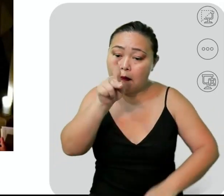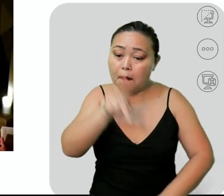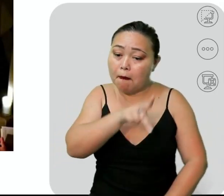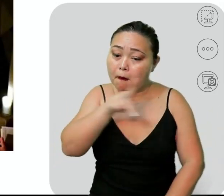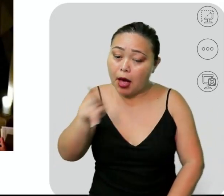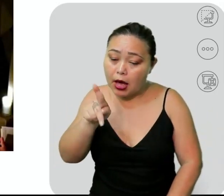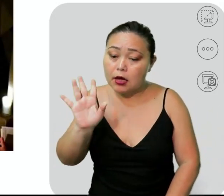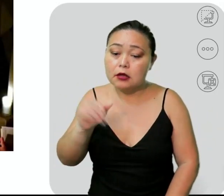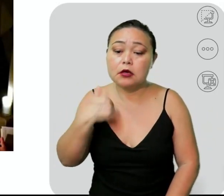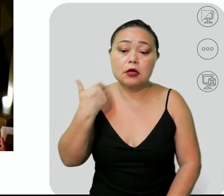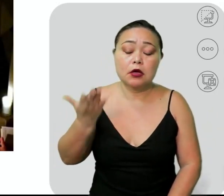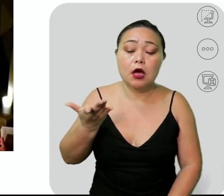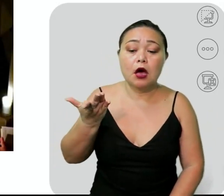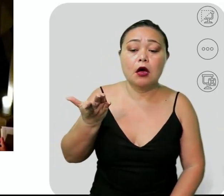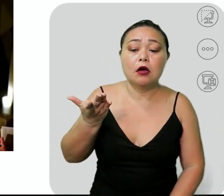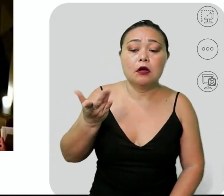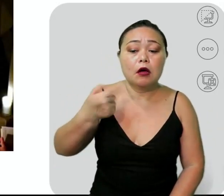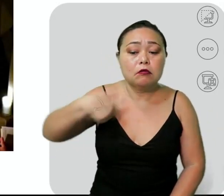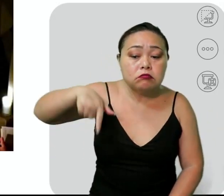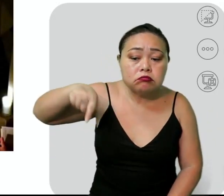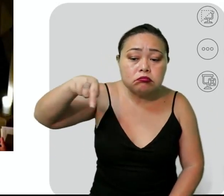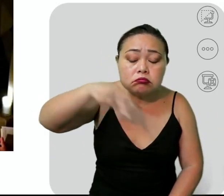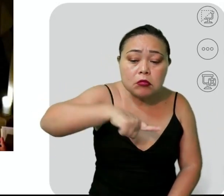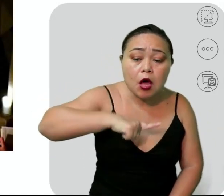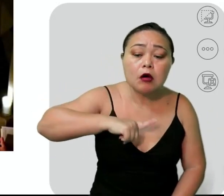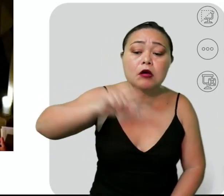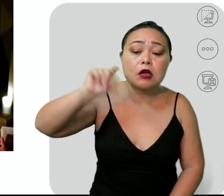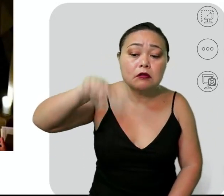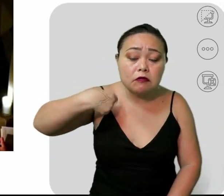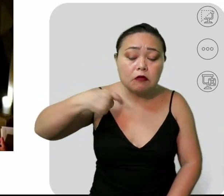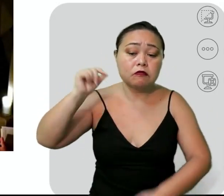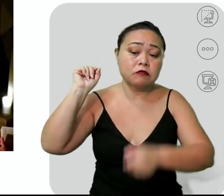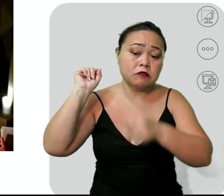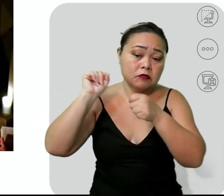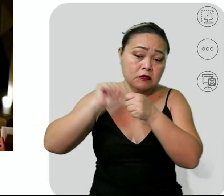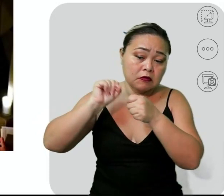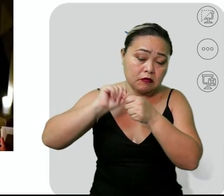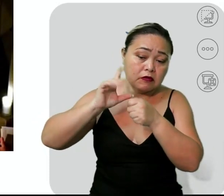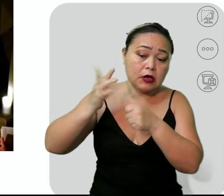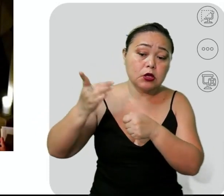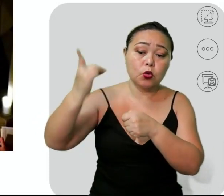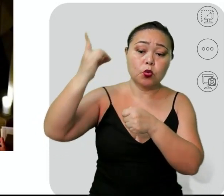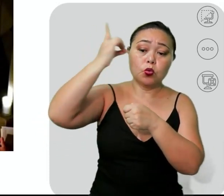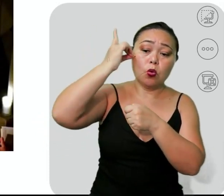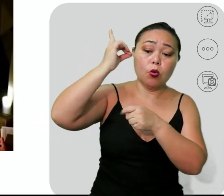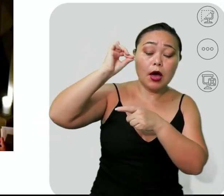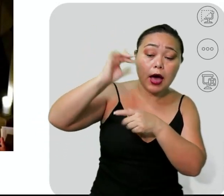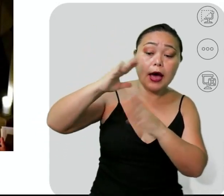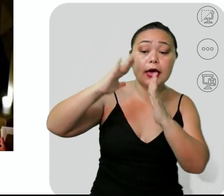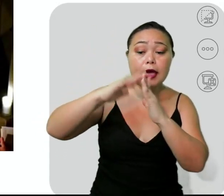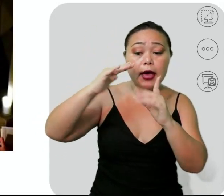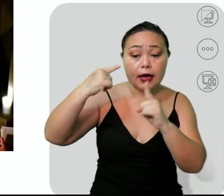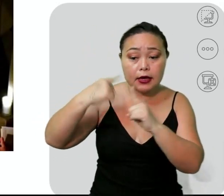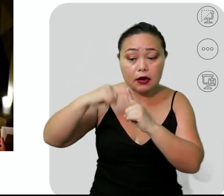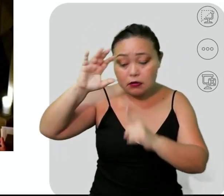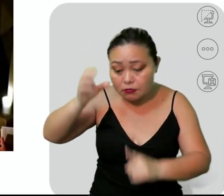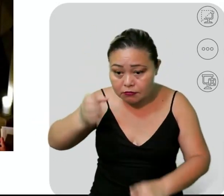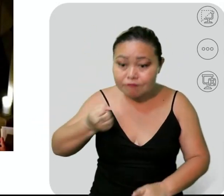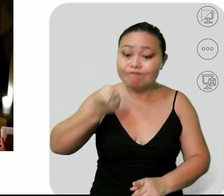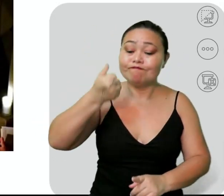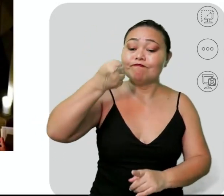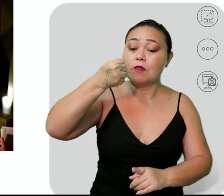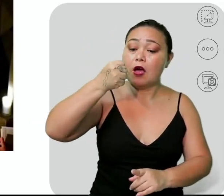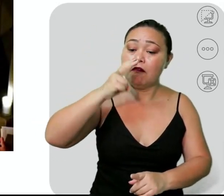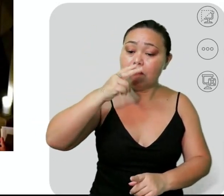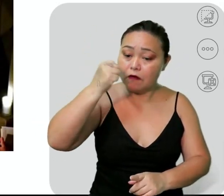cientistas, né? Eles irão colocar em prática os seus dons e a igreja vai dar uma nova guinada. Até porque nós estamos